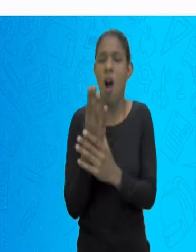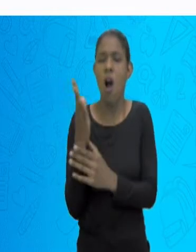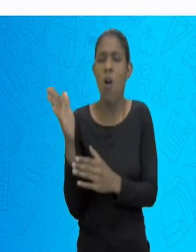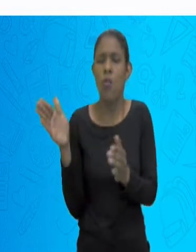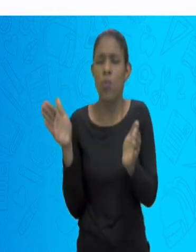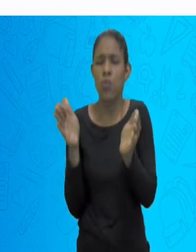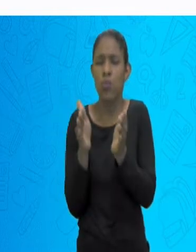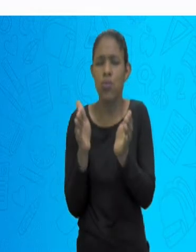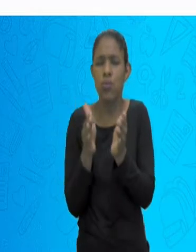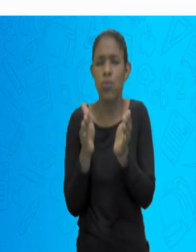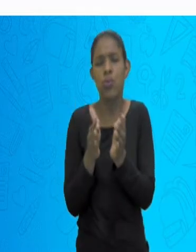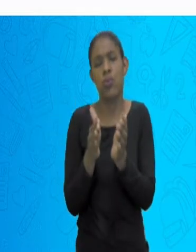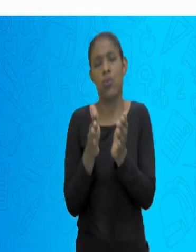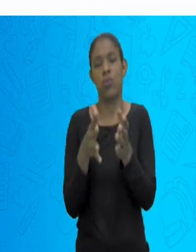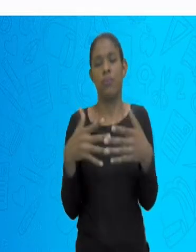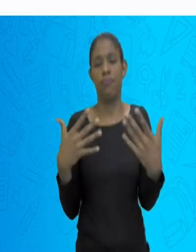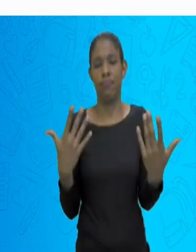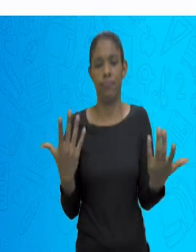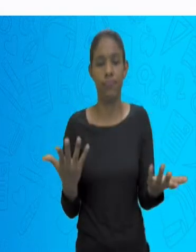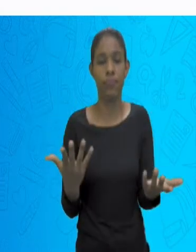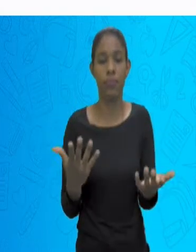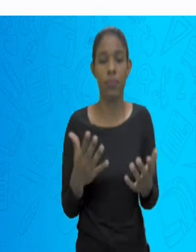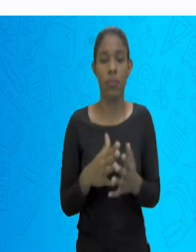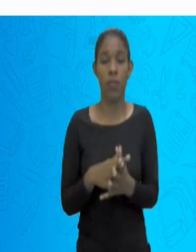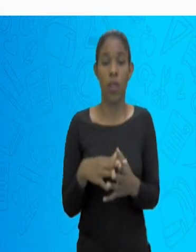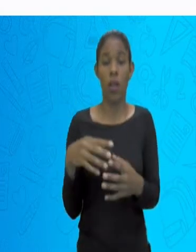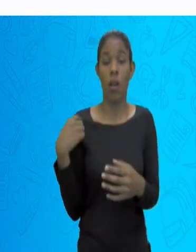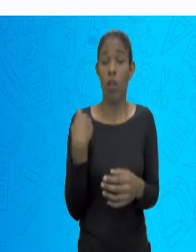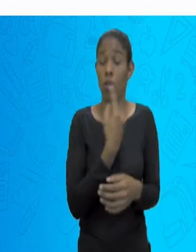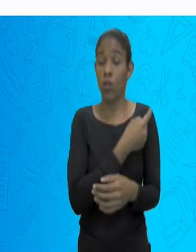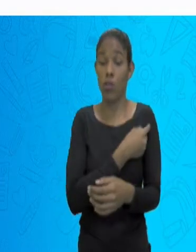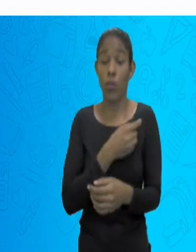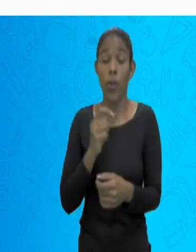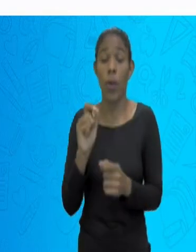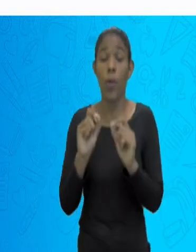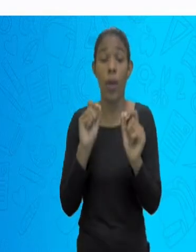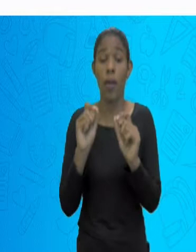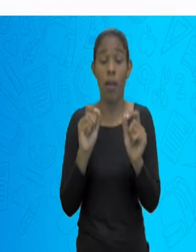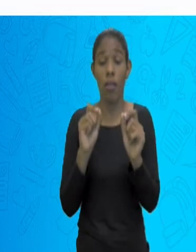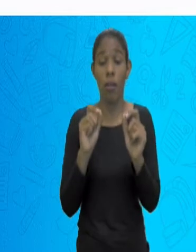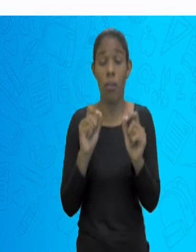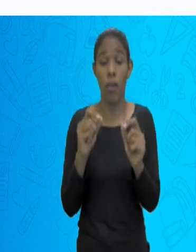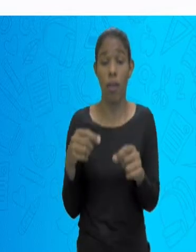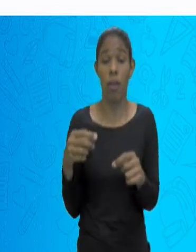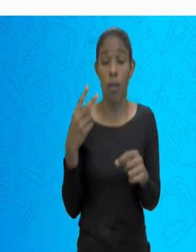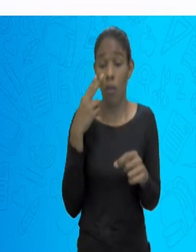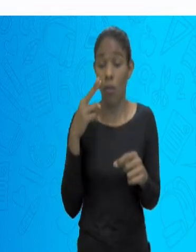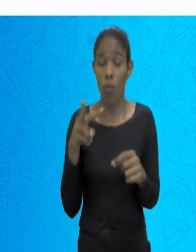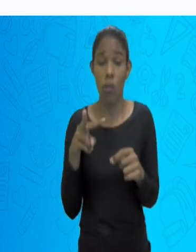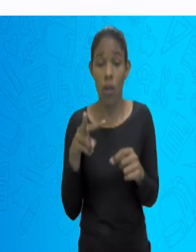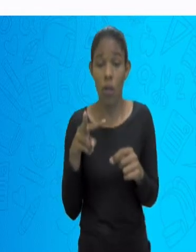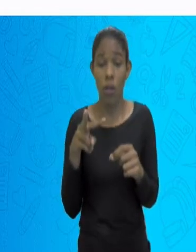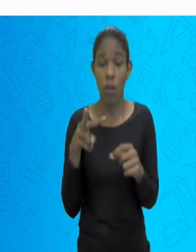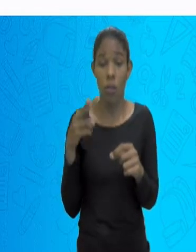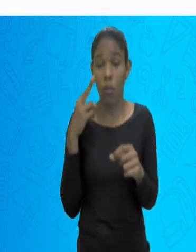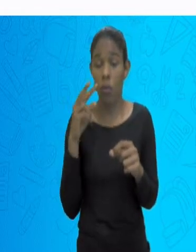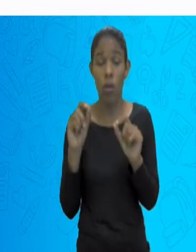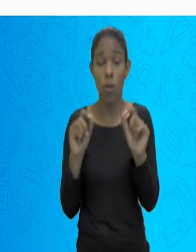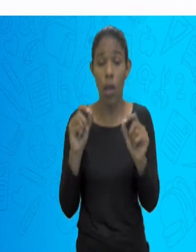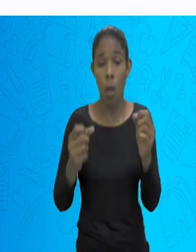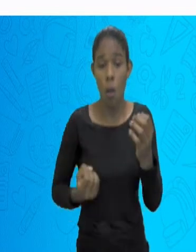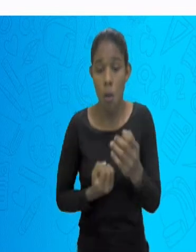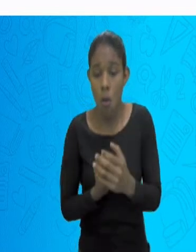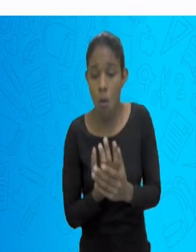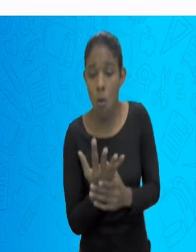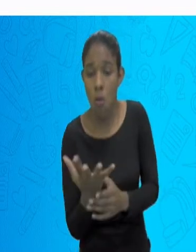planta, a gente já não vê um campo de vegetação, né? É diferente.